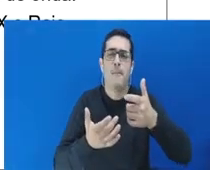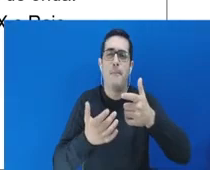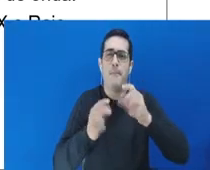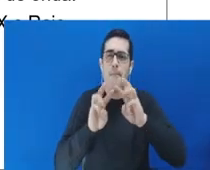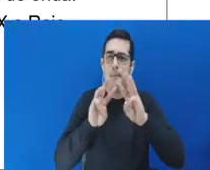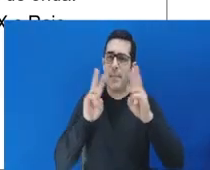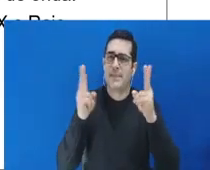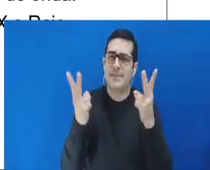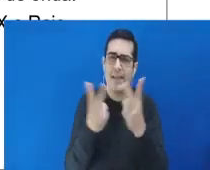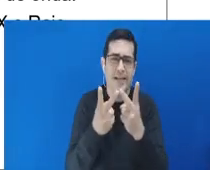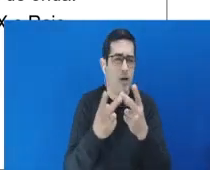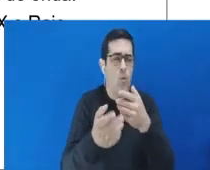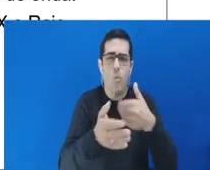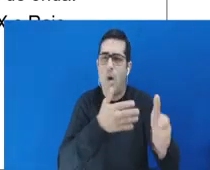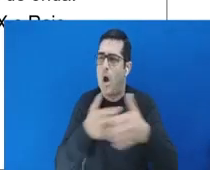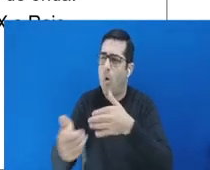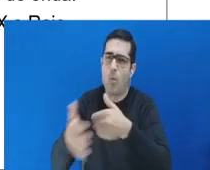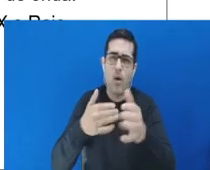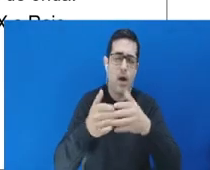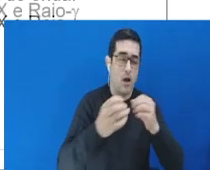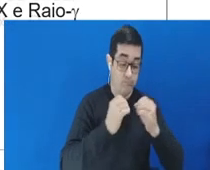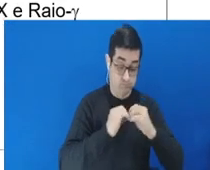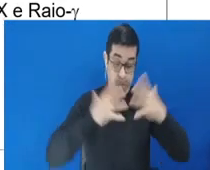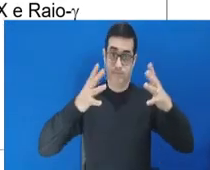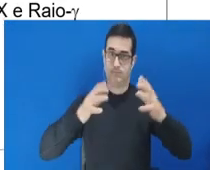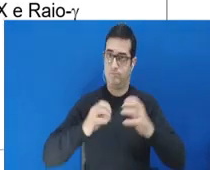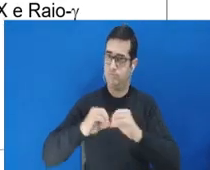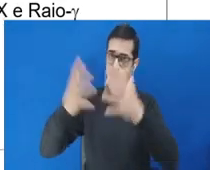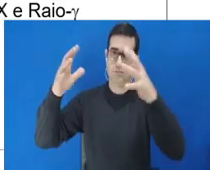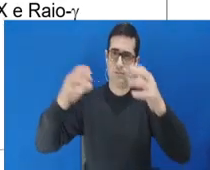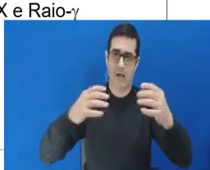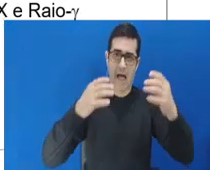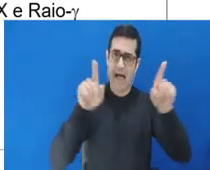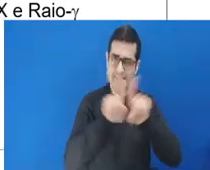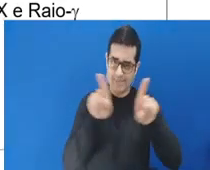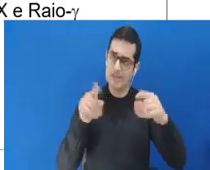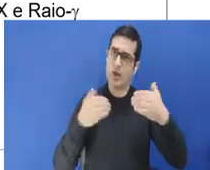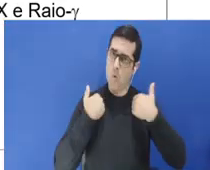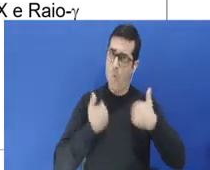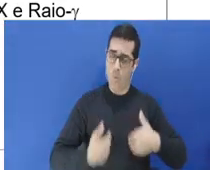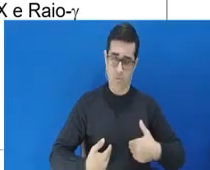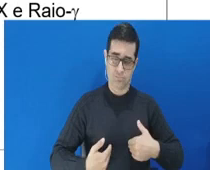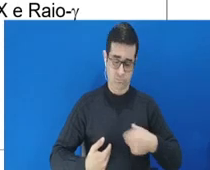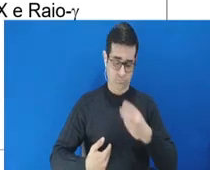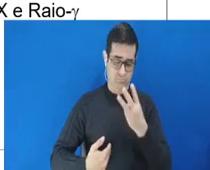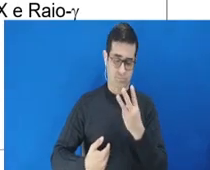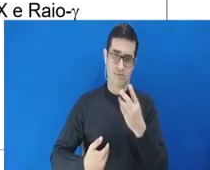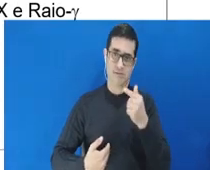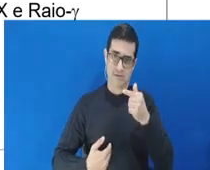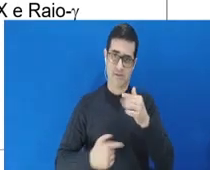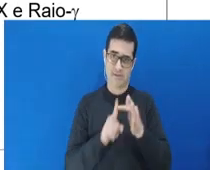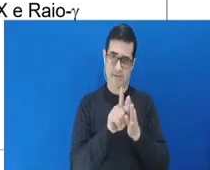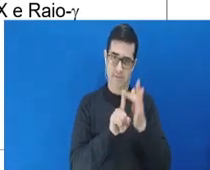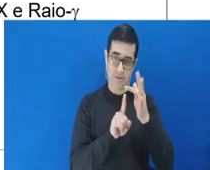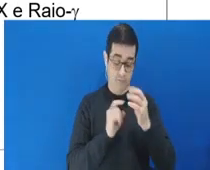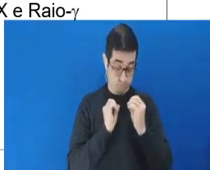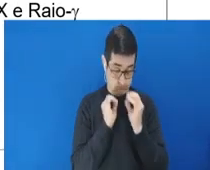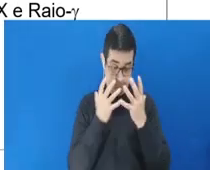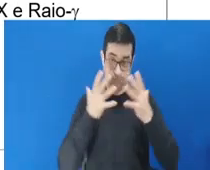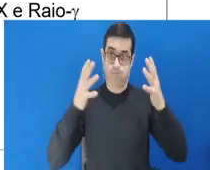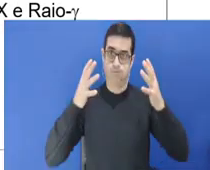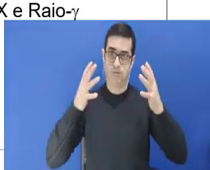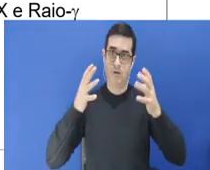né, como, por exemplo, até o nosso corpo. Nosso corpo a 37 graus deveria emitir na região do